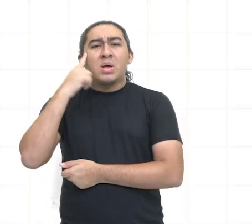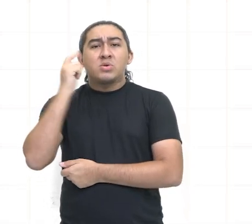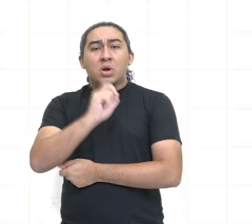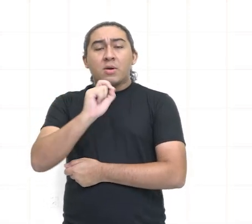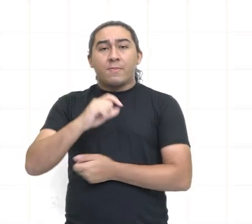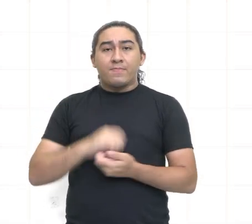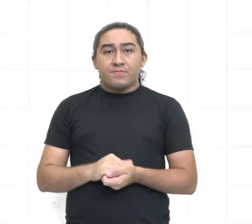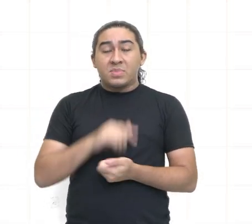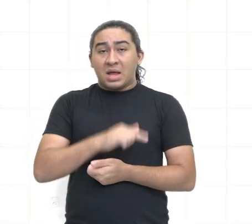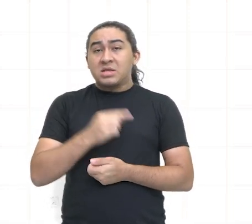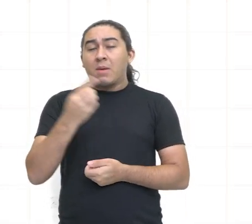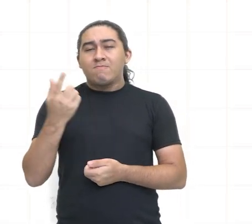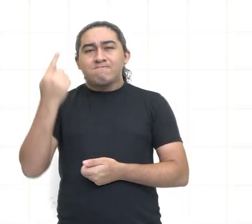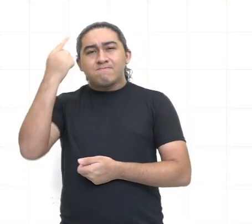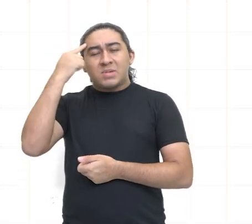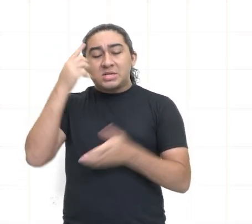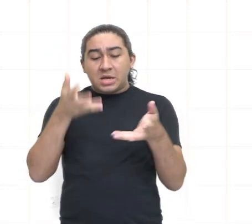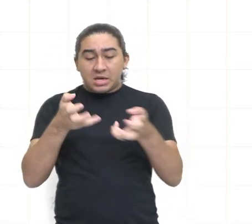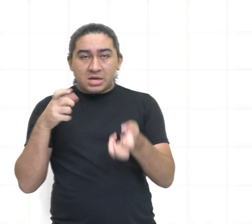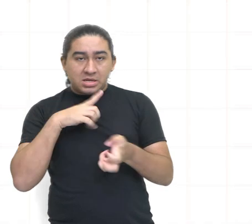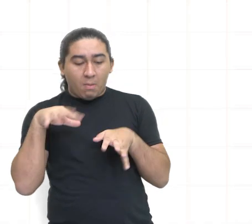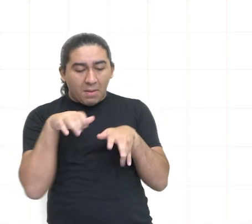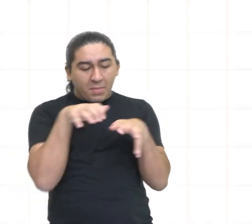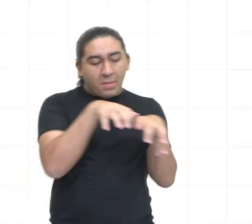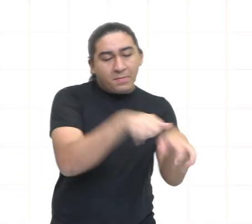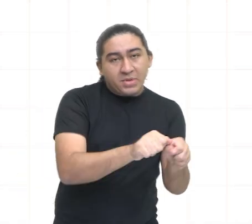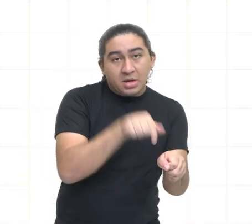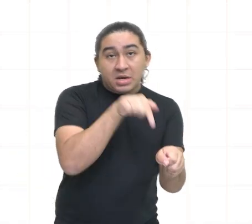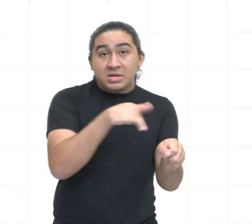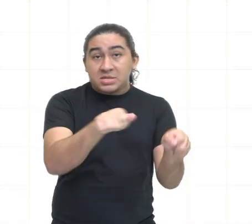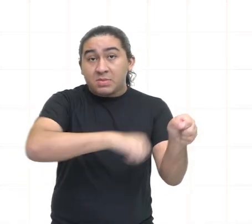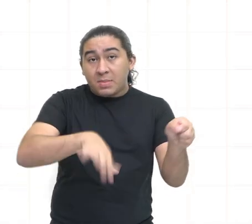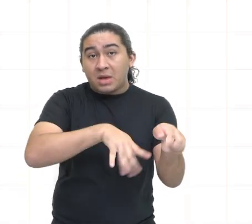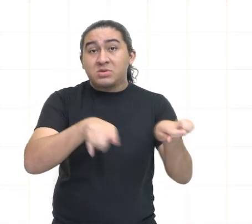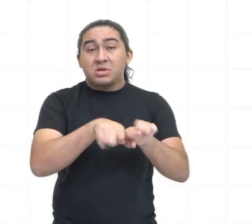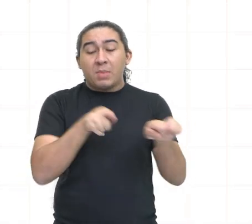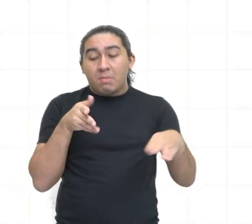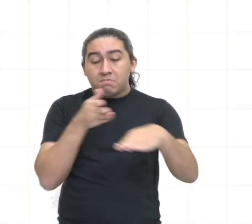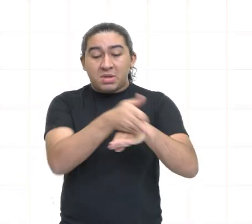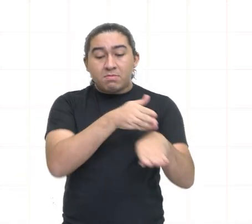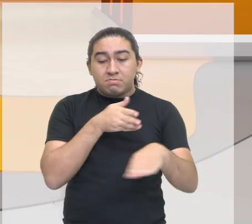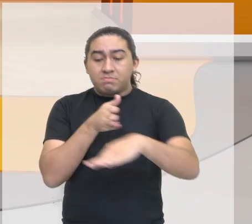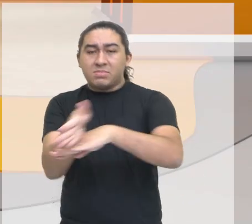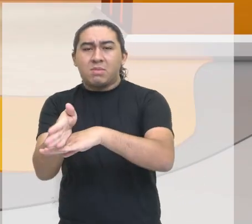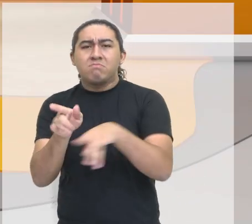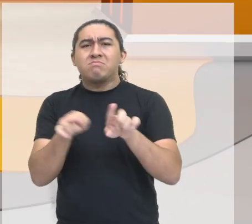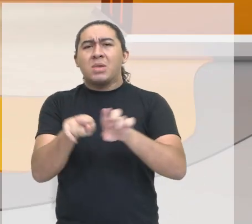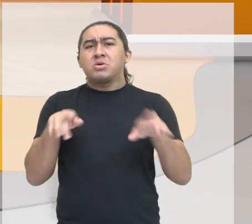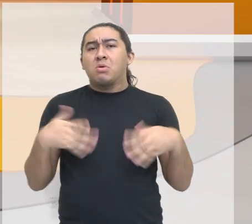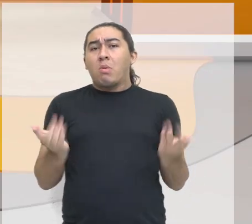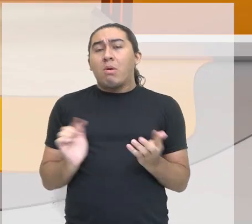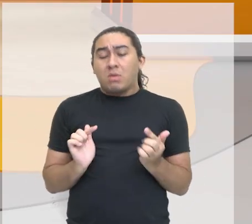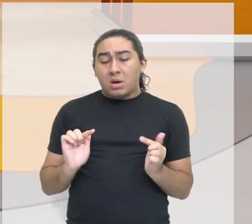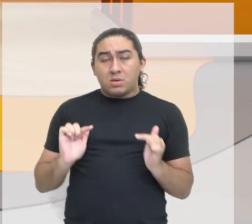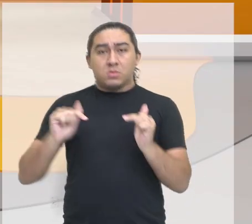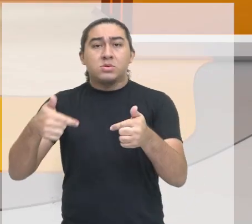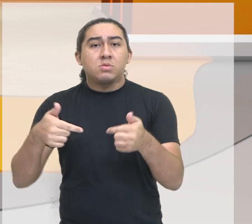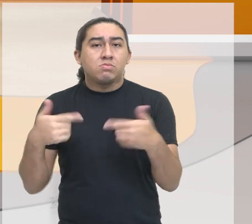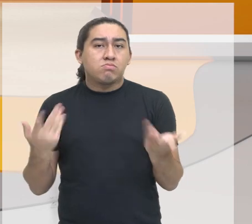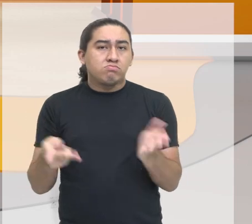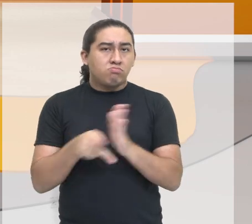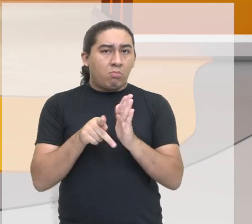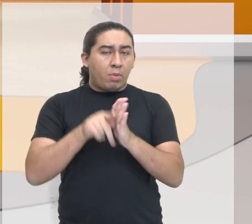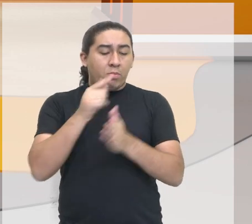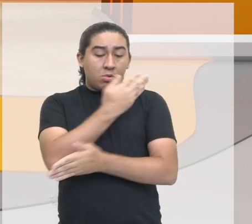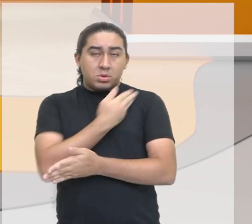dizia que ele queria essa região, queria invadir os Sudetos e queria invadir a Tchecoslováquia. Qual foi a postura, professor,